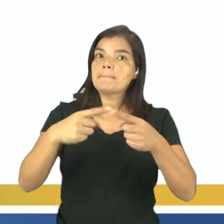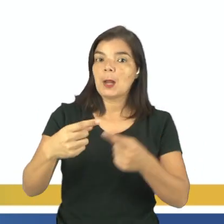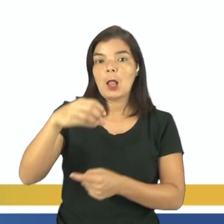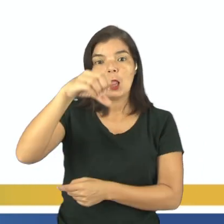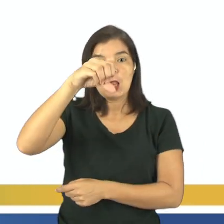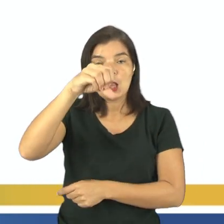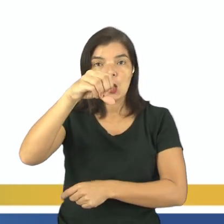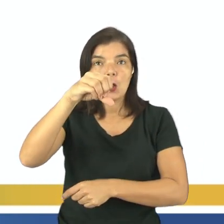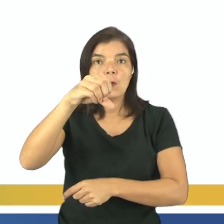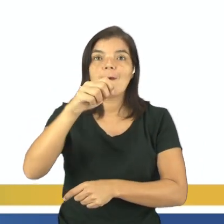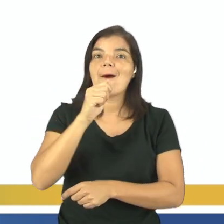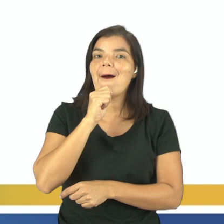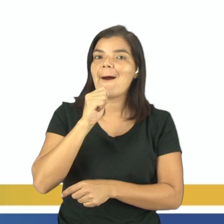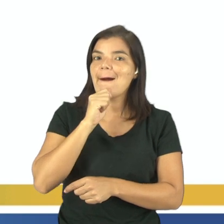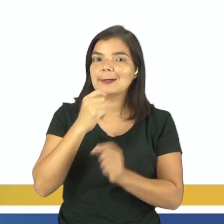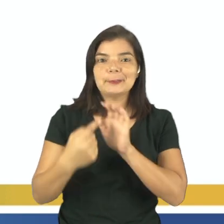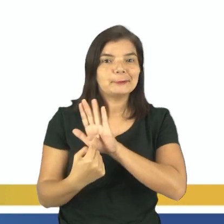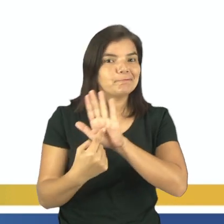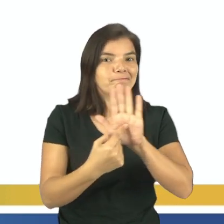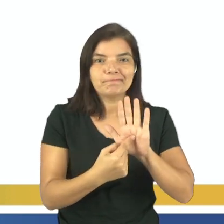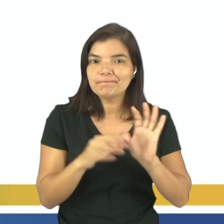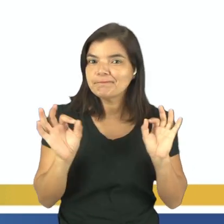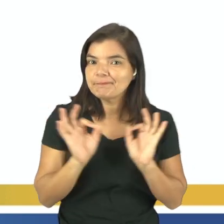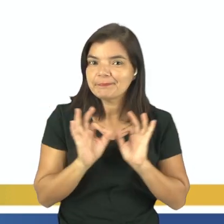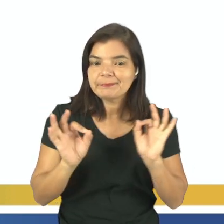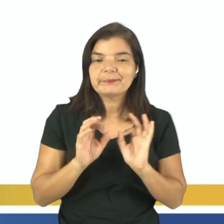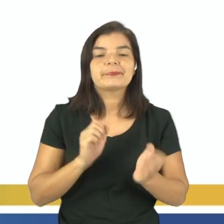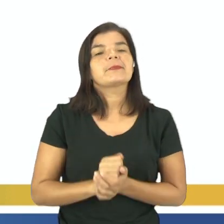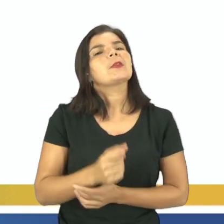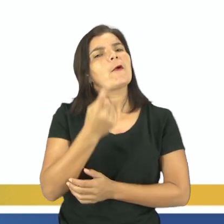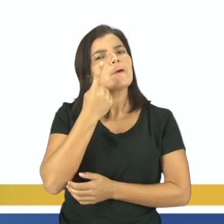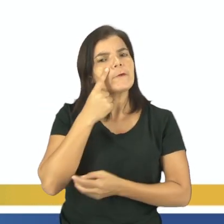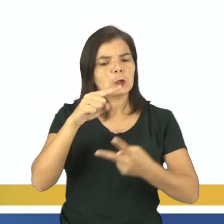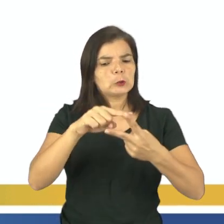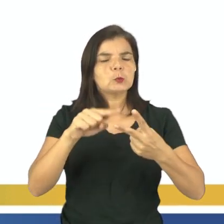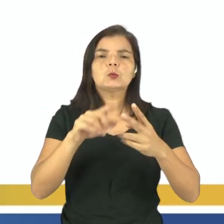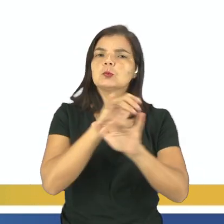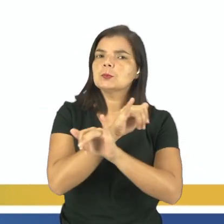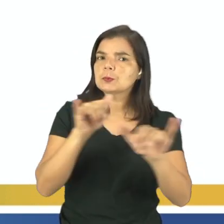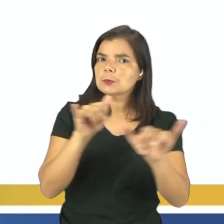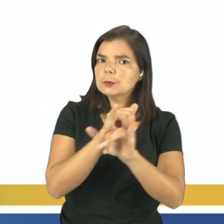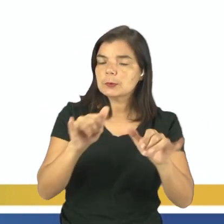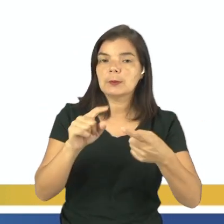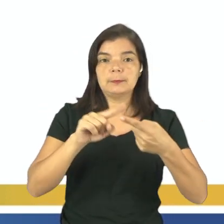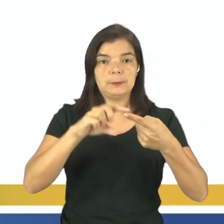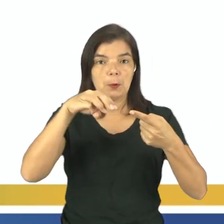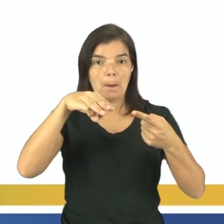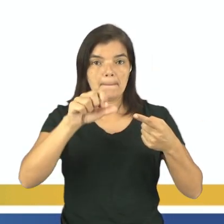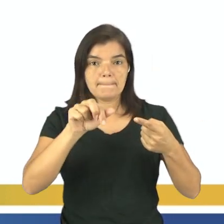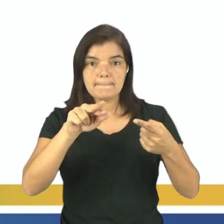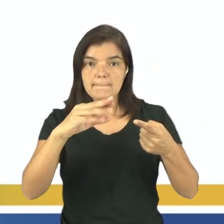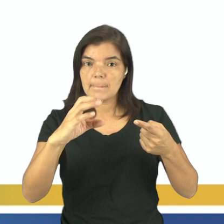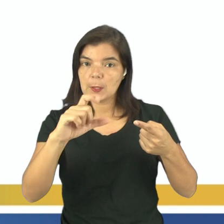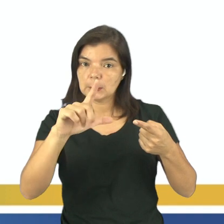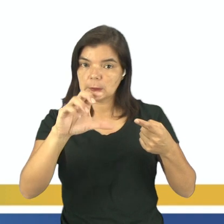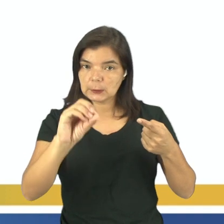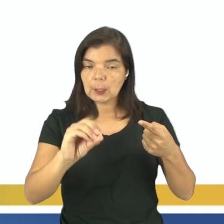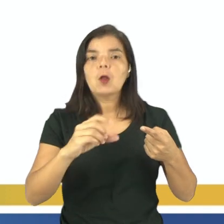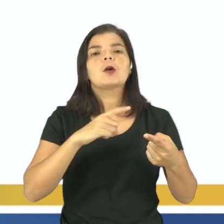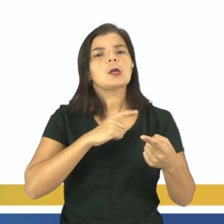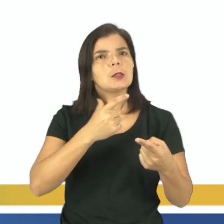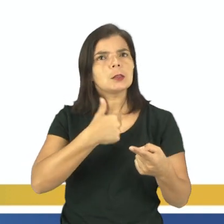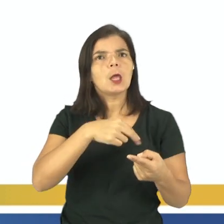9 horas e ele ainda não apareceu. Vejam que ali eu tenho duas informações. O Marcelo, primeiro, dizendo que ele tem